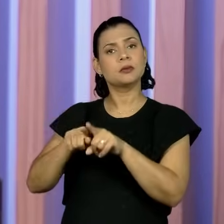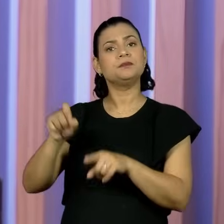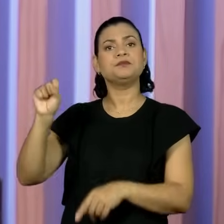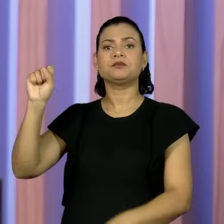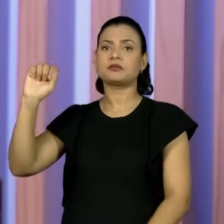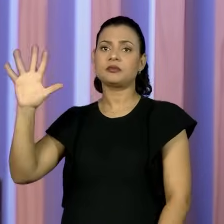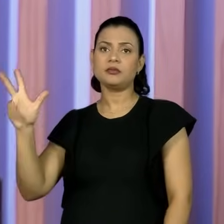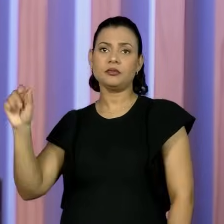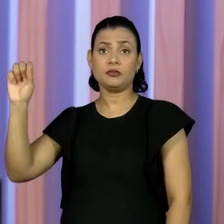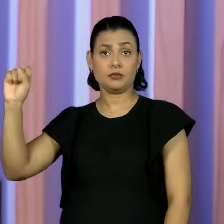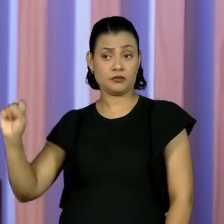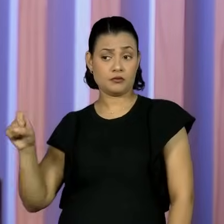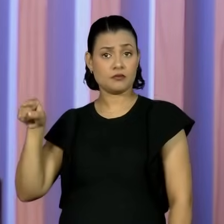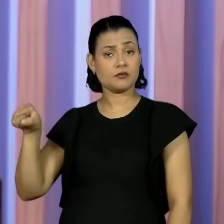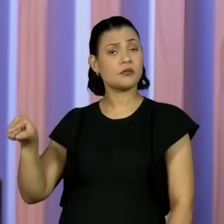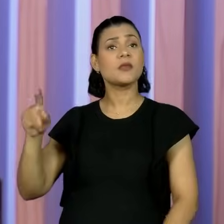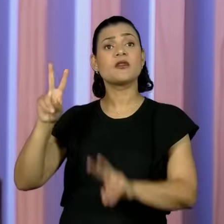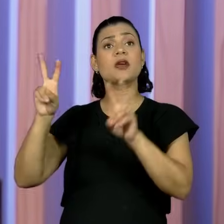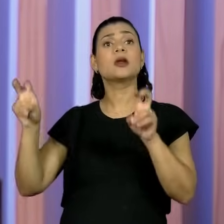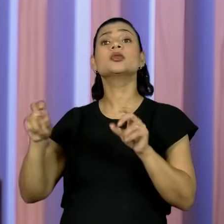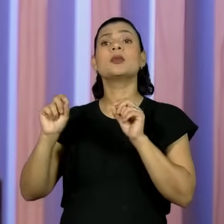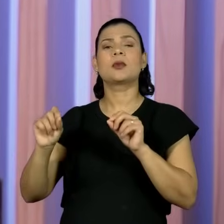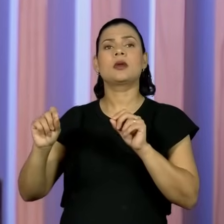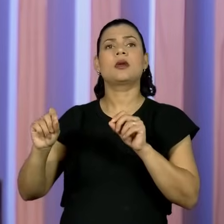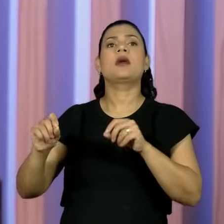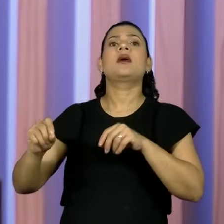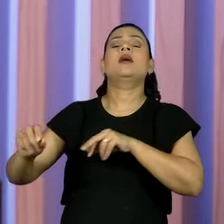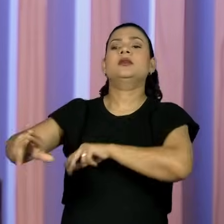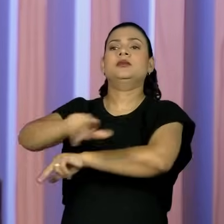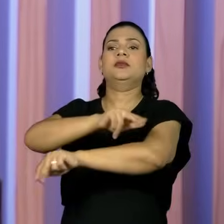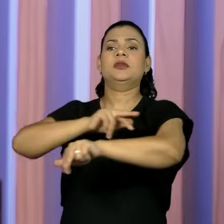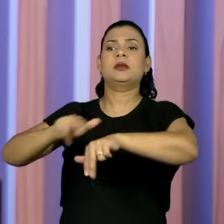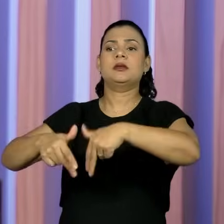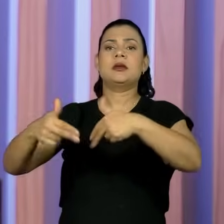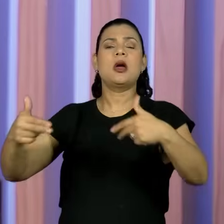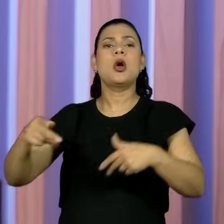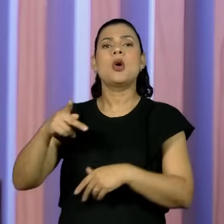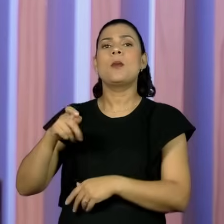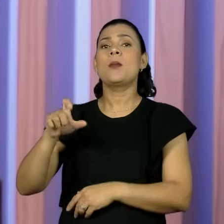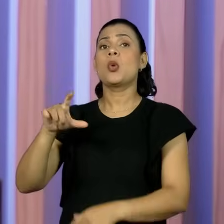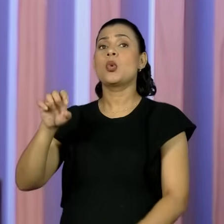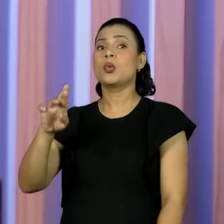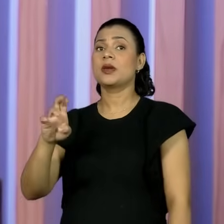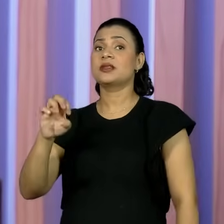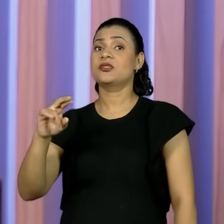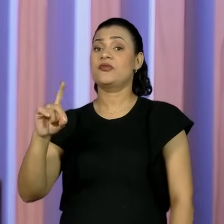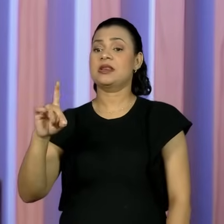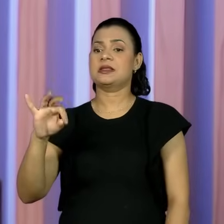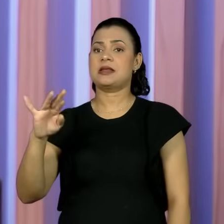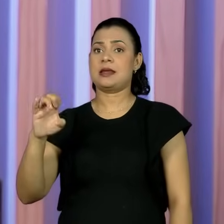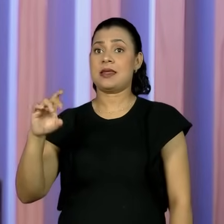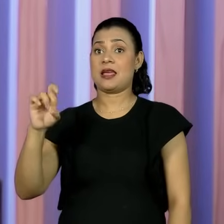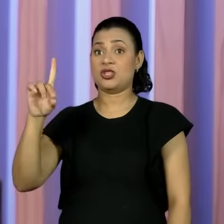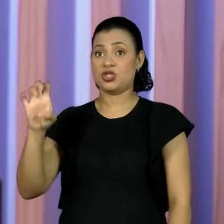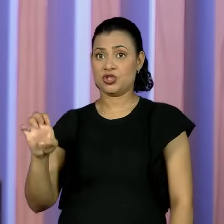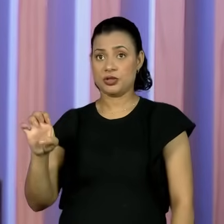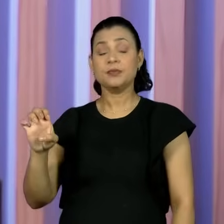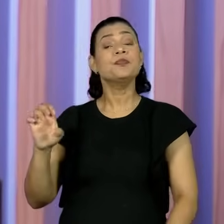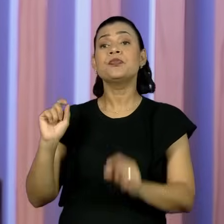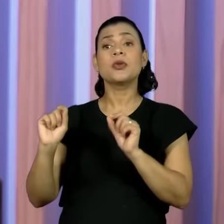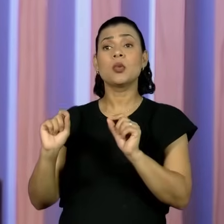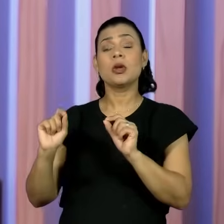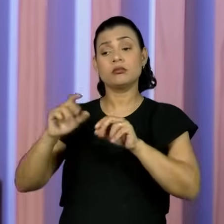sul-africano, Mogobe Ramose, que fala sobre pluriversalidade. E eu acho que, no resumo, é isso. A universalidade é uma forma única de ver o mundo.